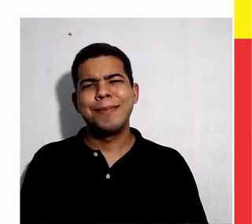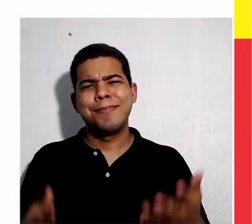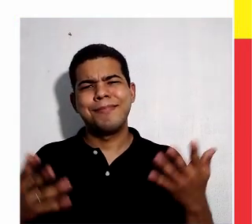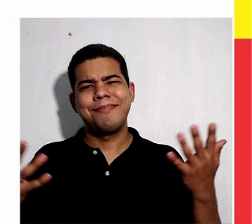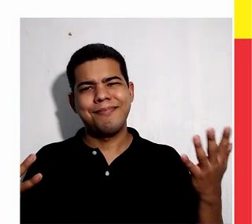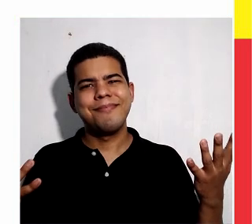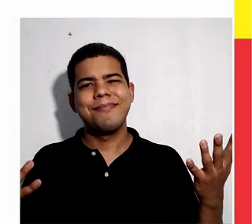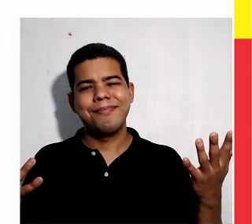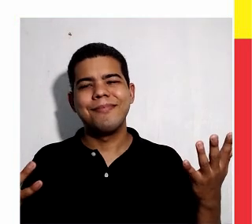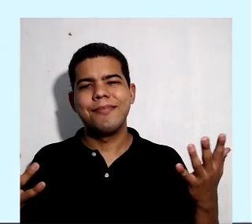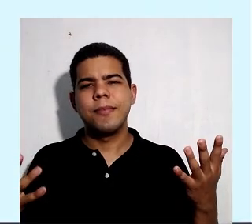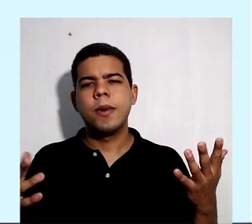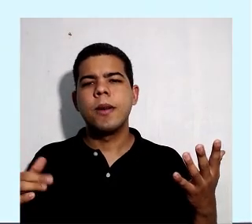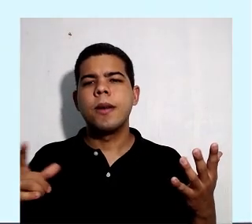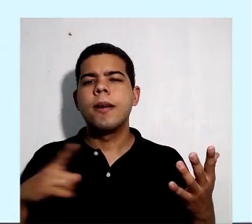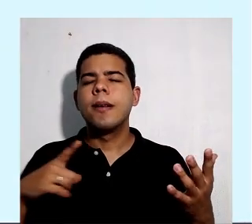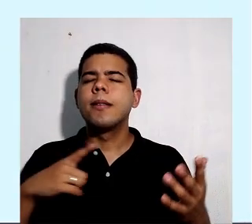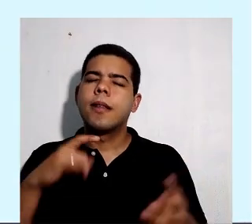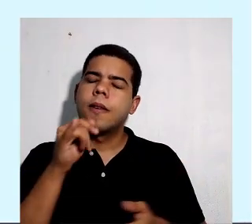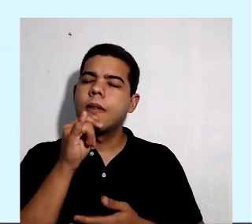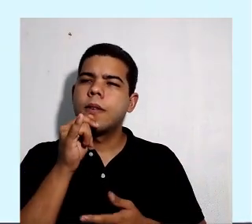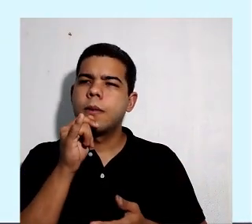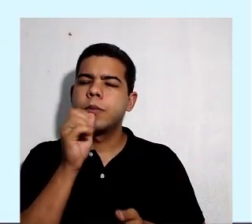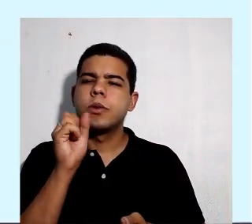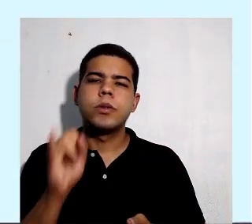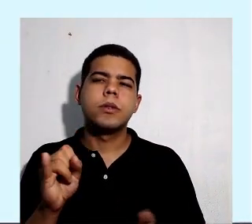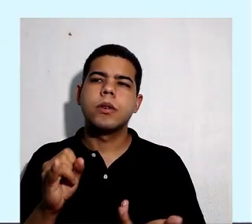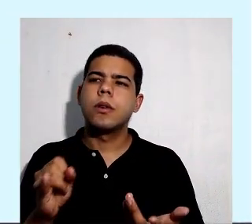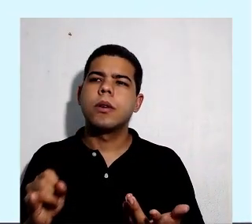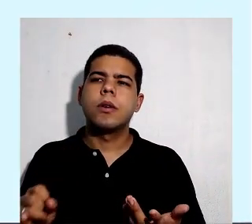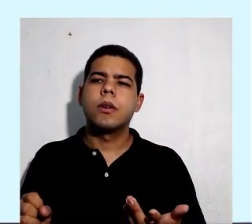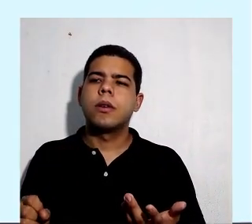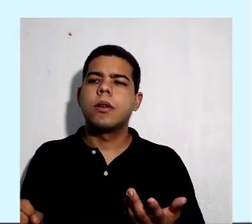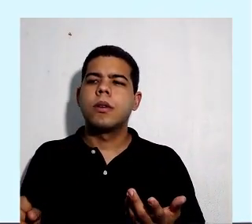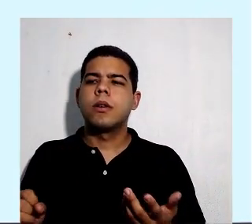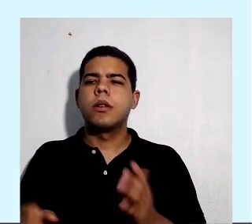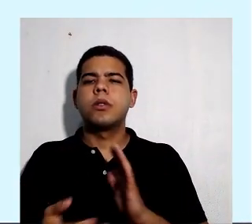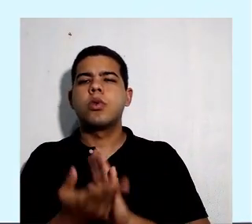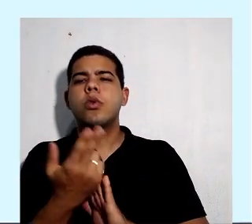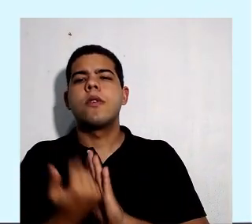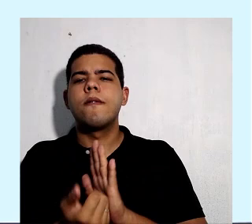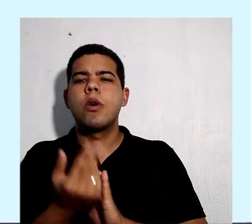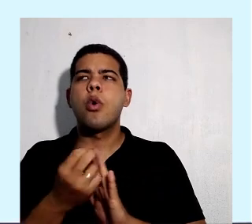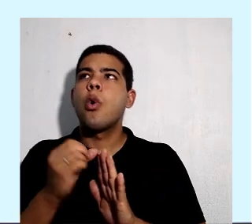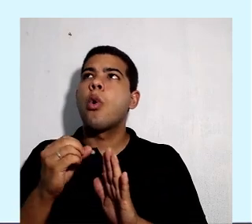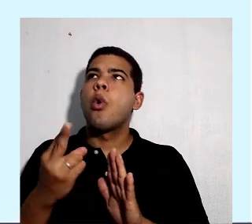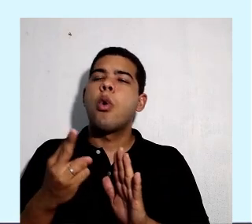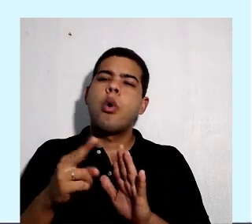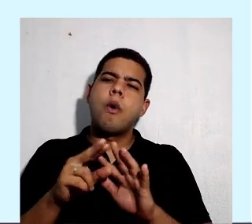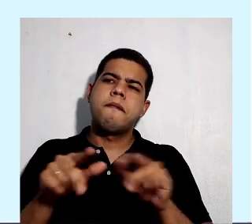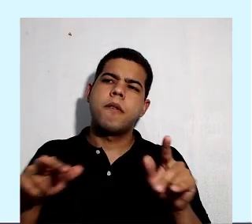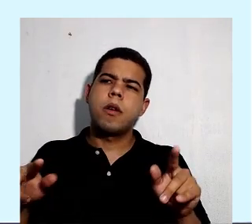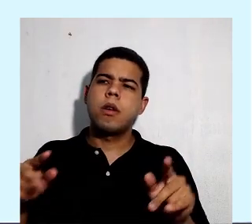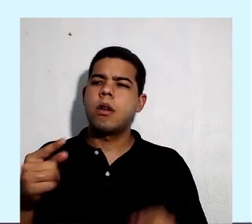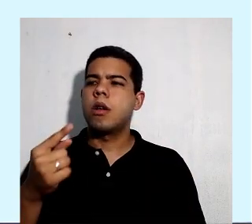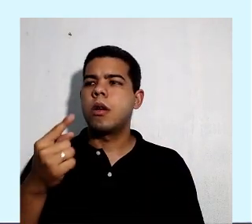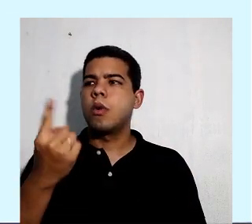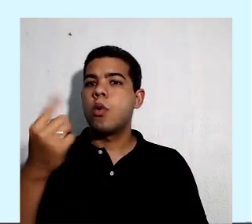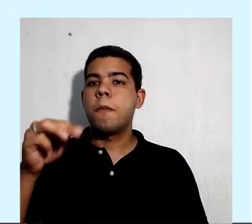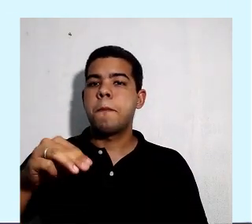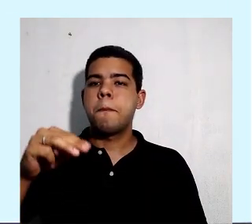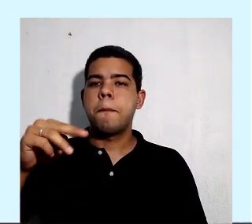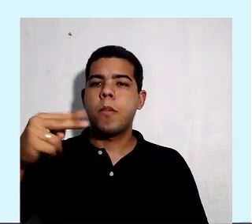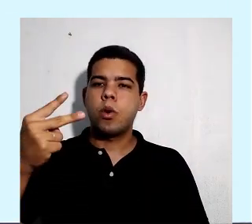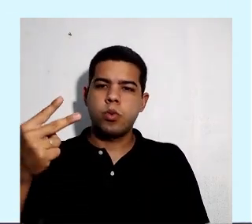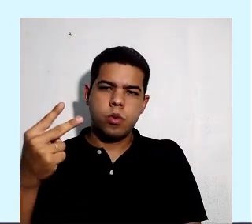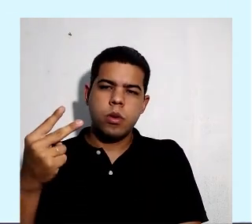Ah, professor, beleza. Então, supondo que se tivesse ali uma figura ou um desenho de 1 metro